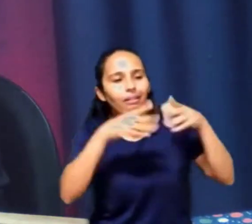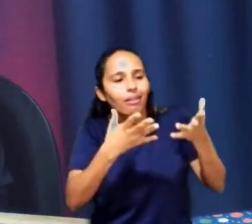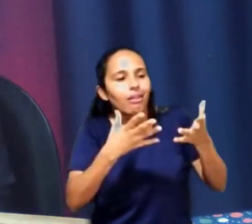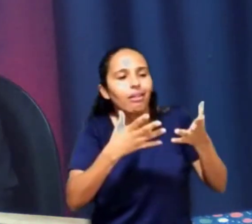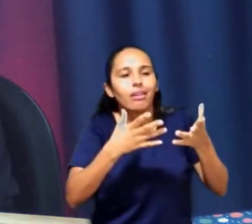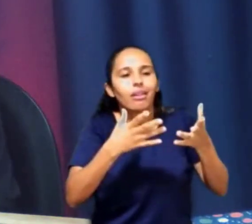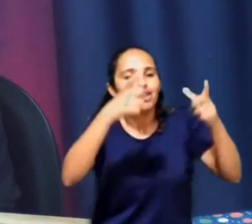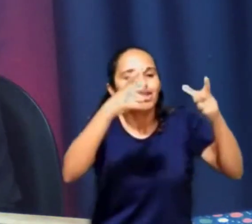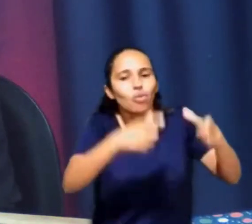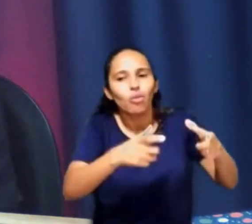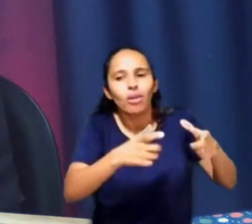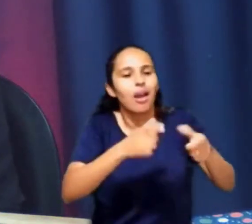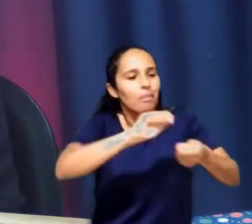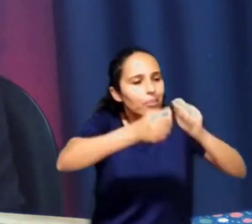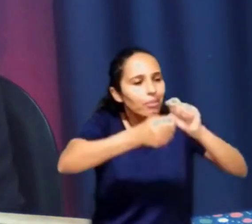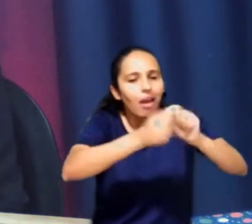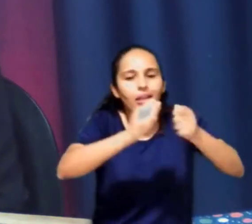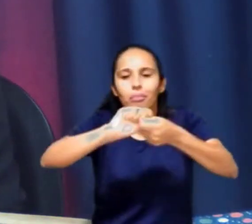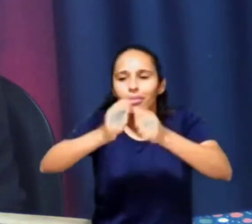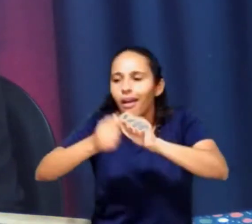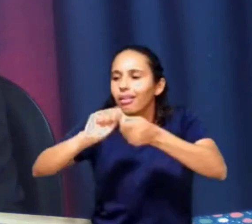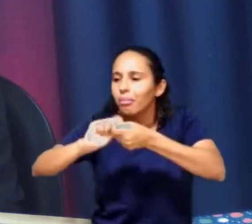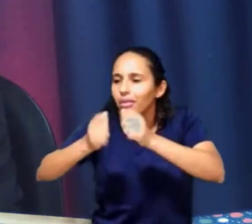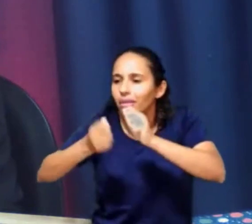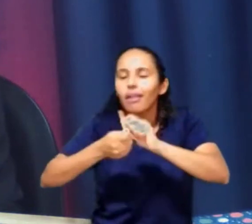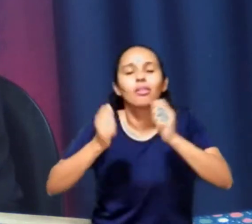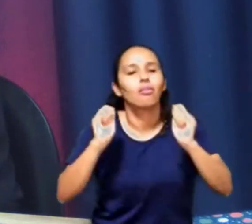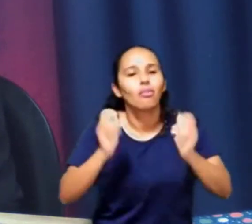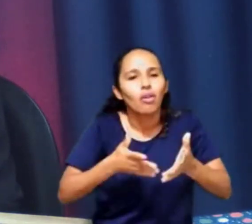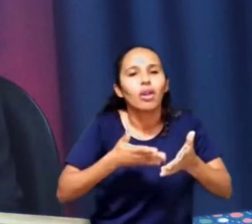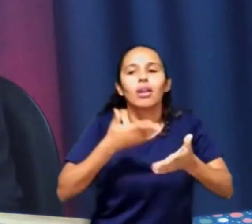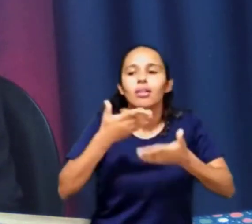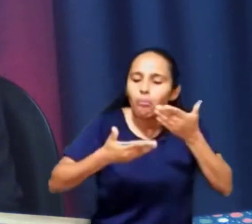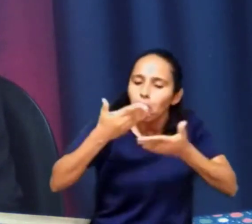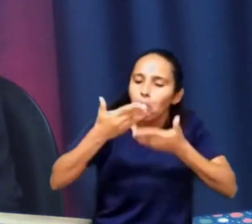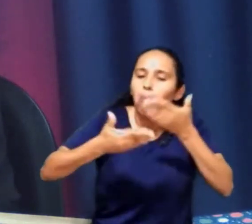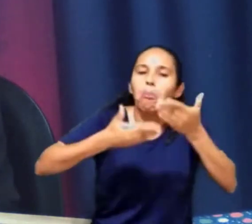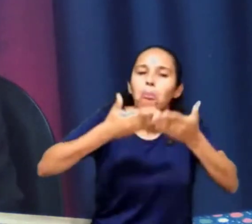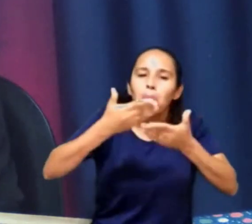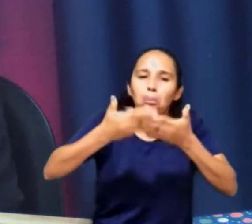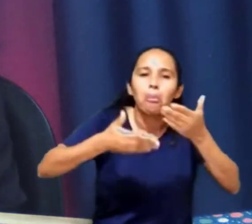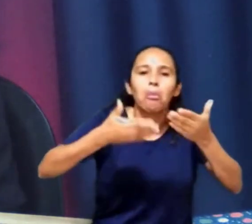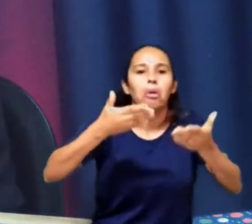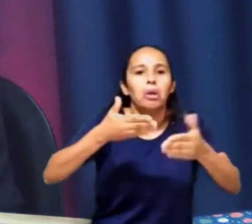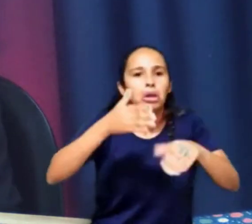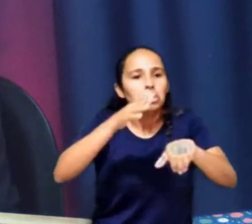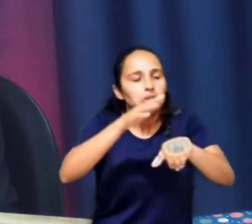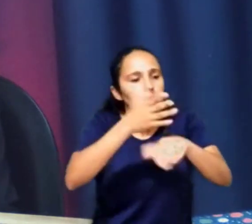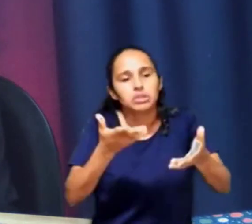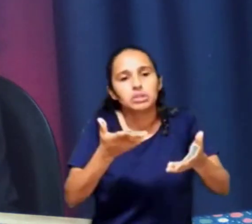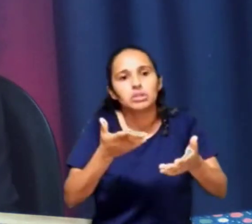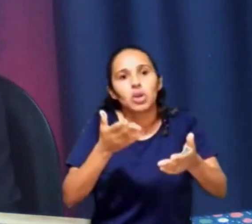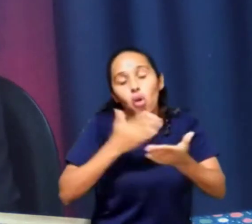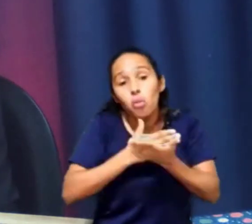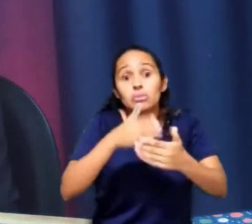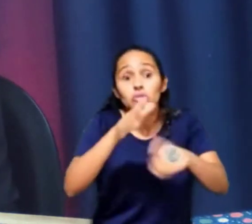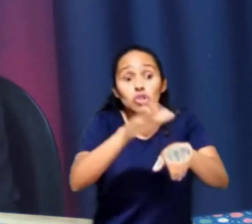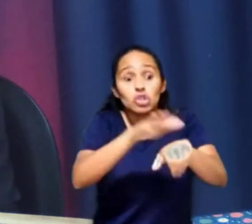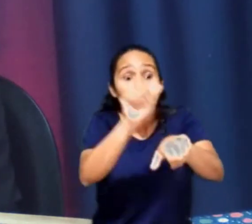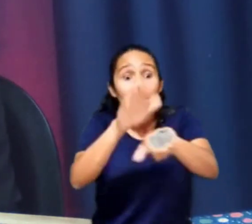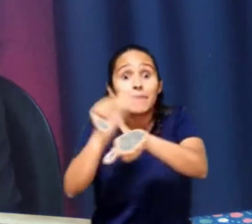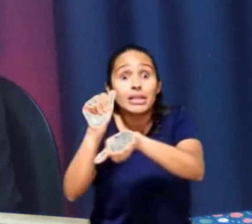acabou fazendo, montando, chamando, né, mas começamos a convidar surdos para estar frequentando o curso, eles